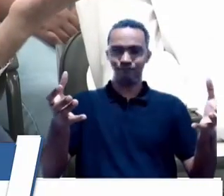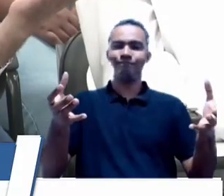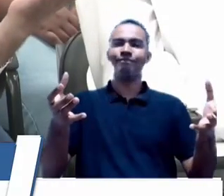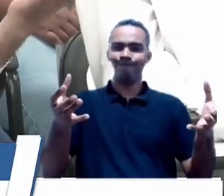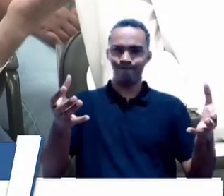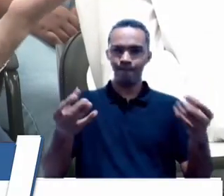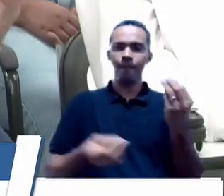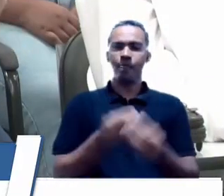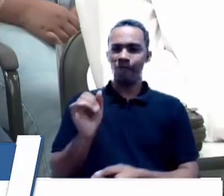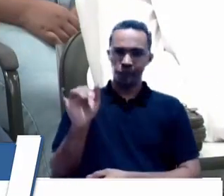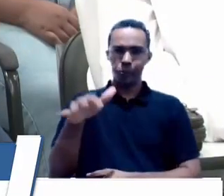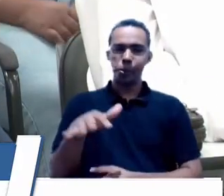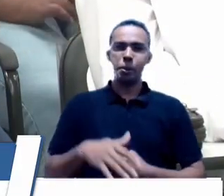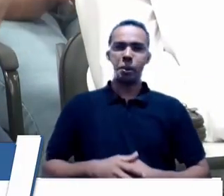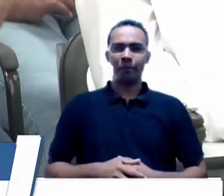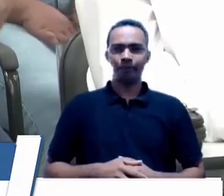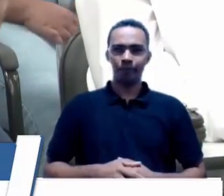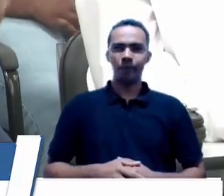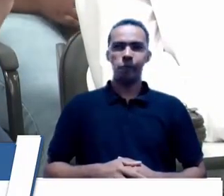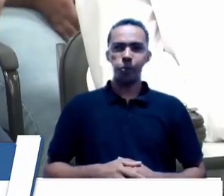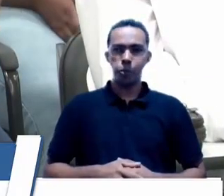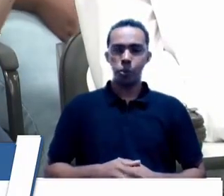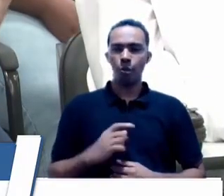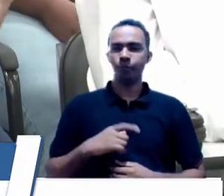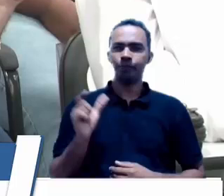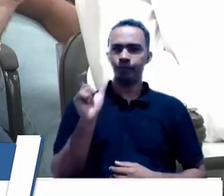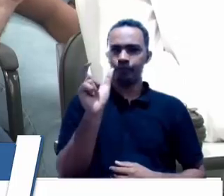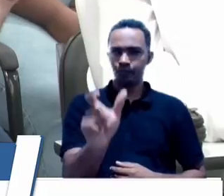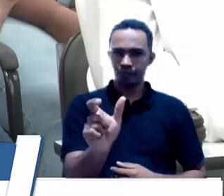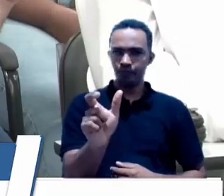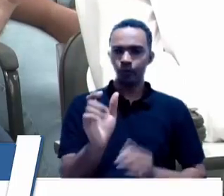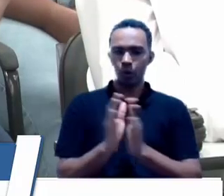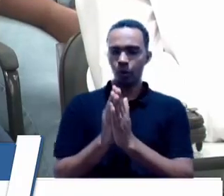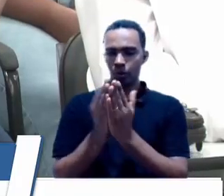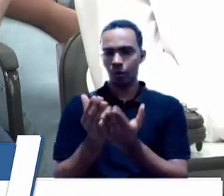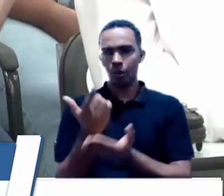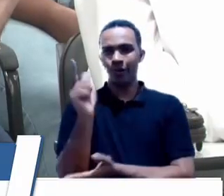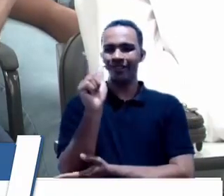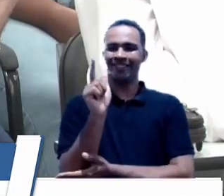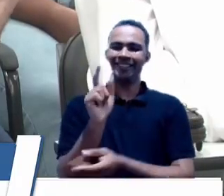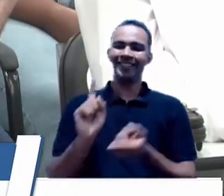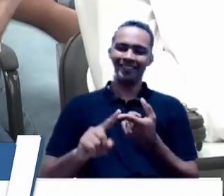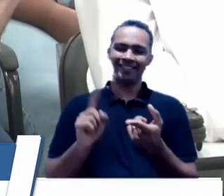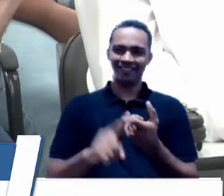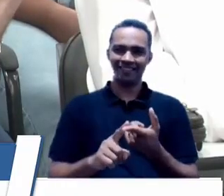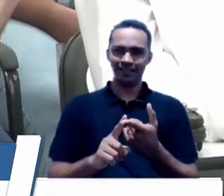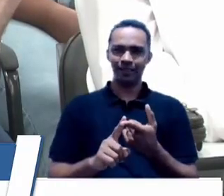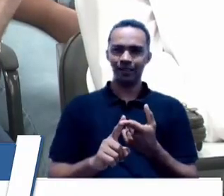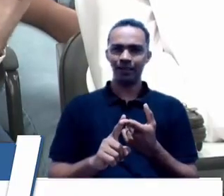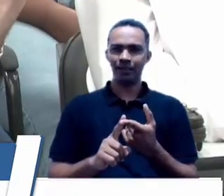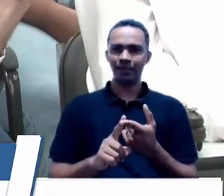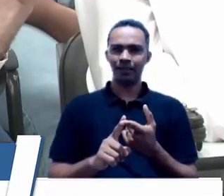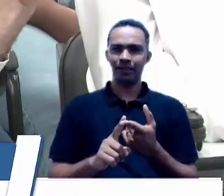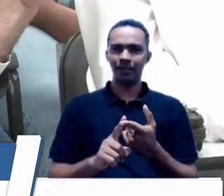instituição. E eu vou usar uma palavra, se eu usar uma palavra bíblica, eu vou usar uma outra. Não se acende uma